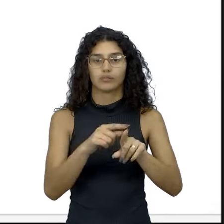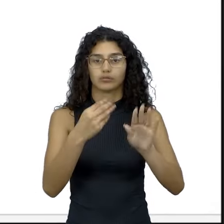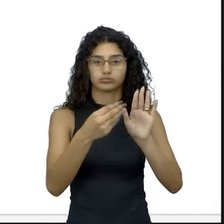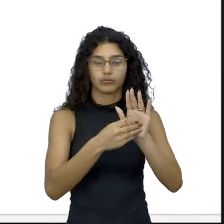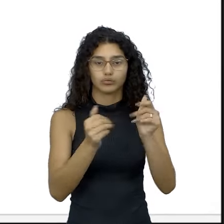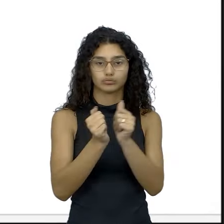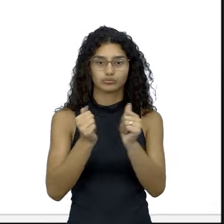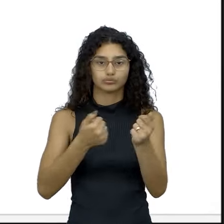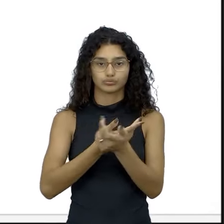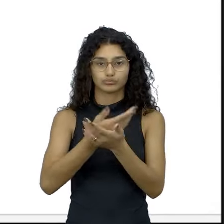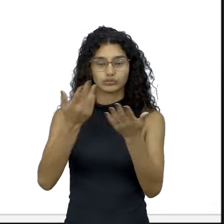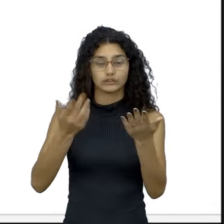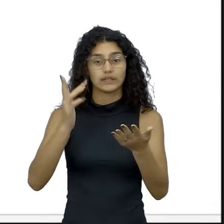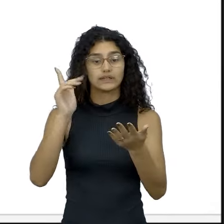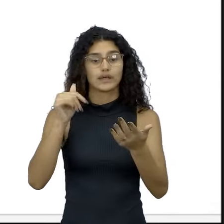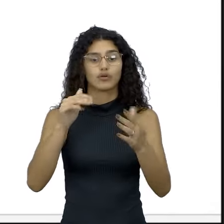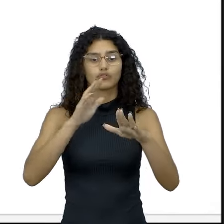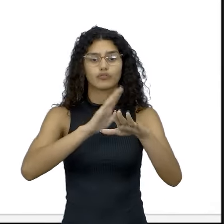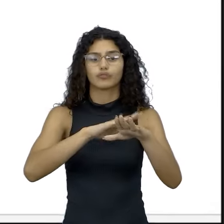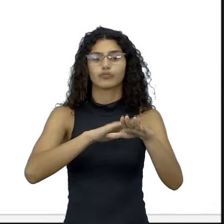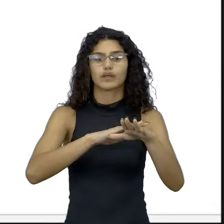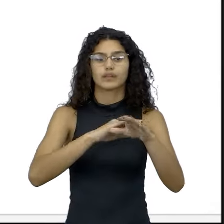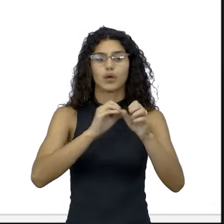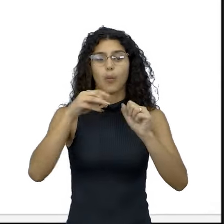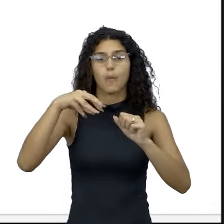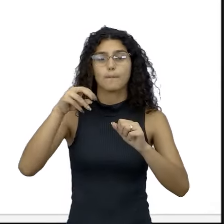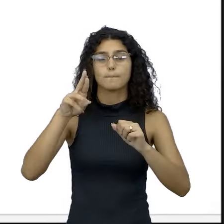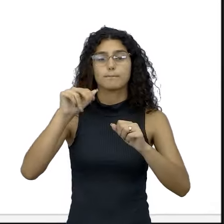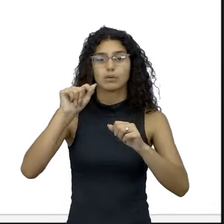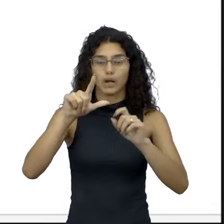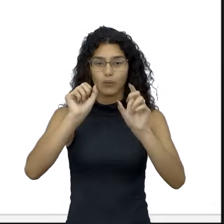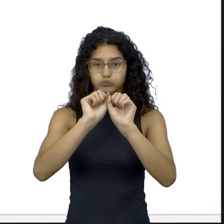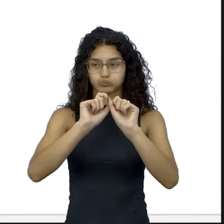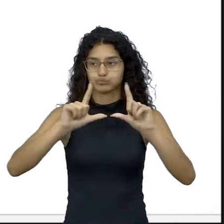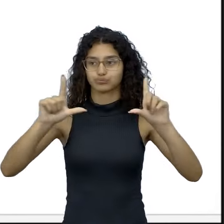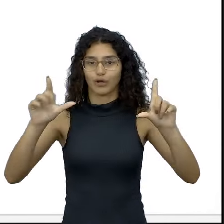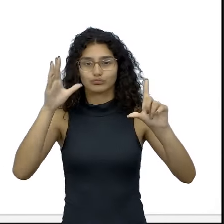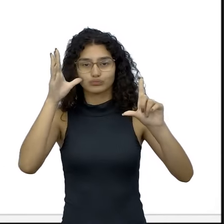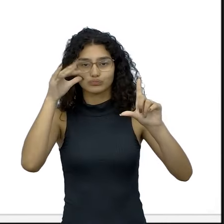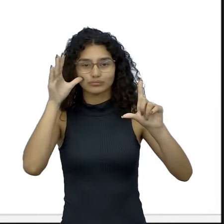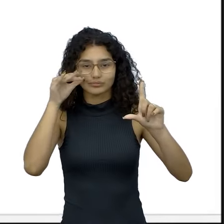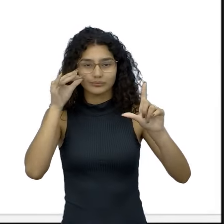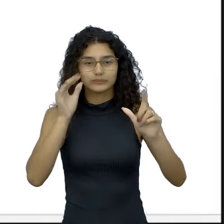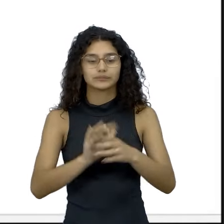com vocês, que é o de montar um mural de curiosidades, hein?